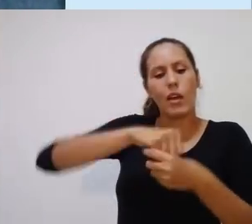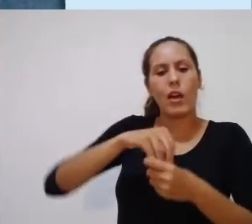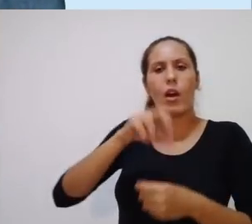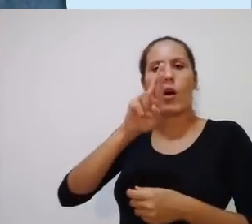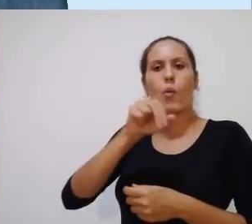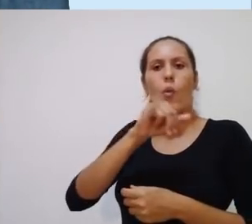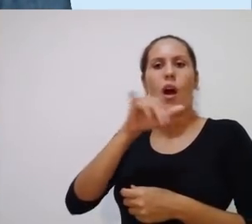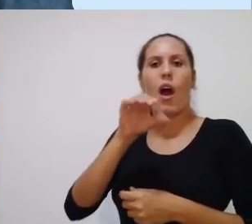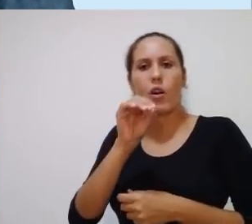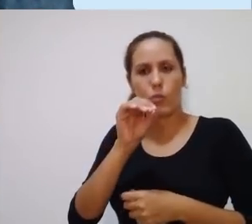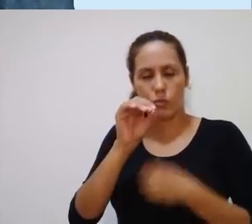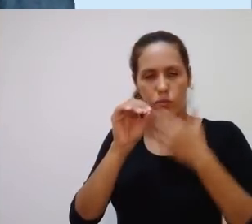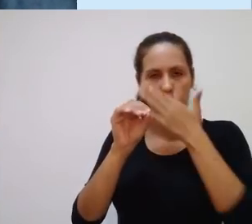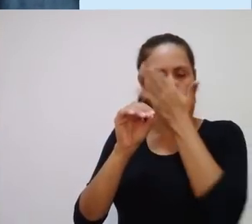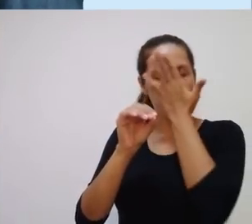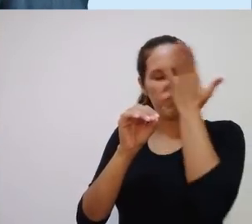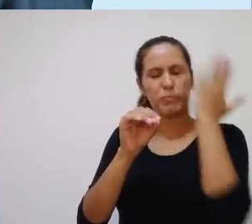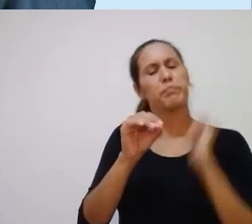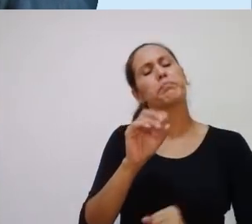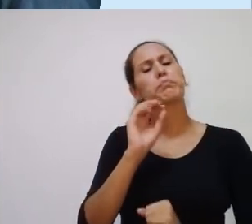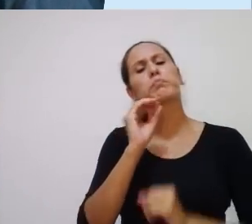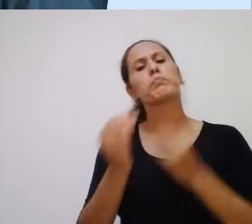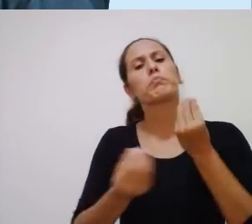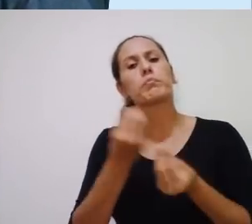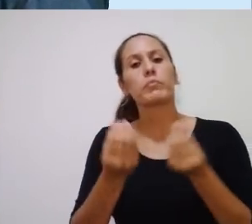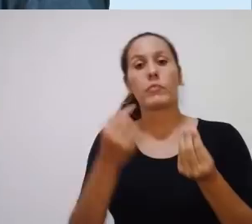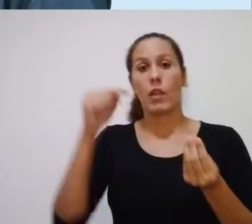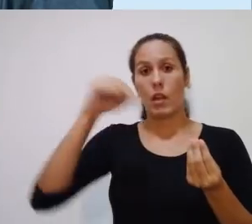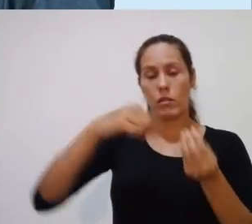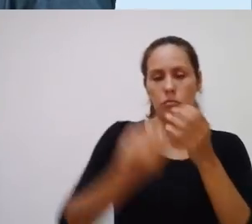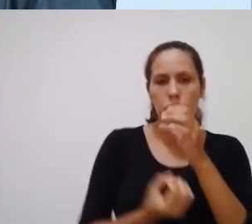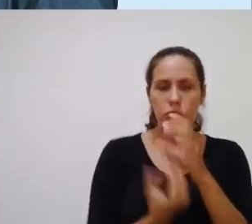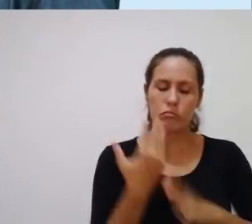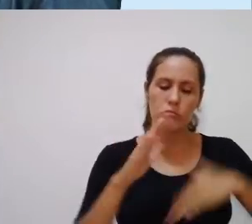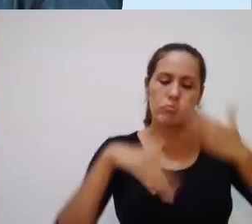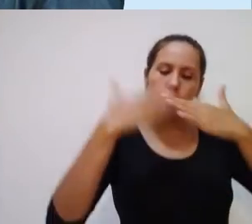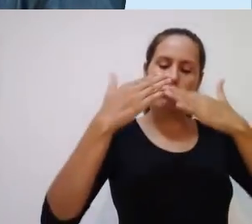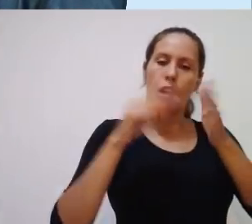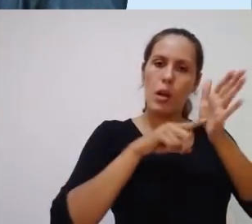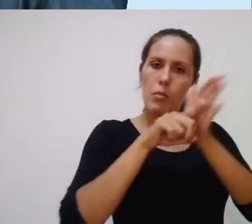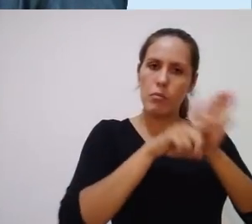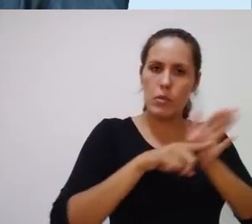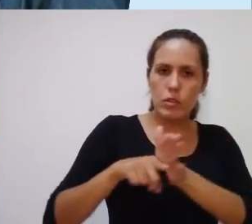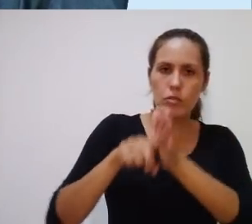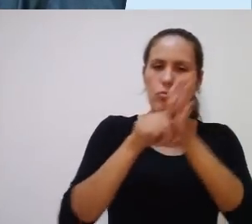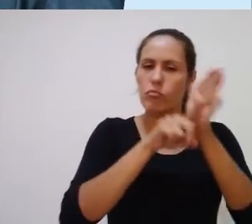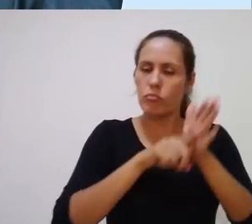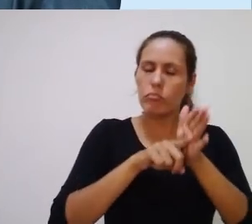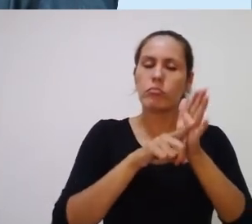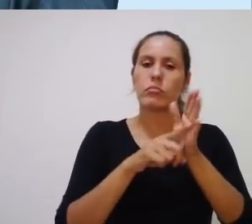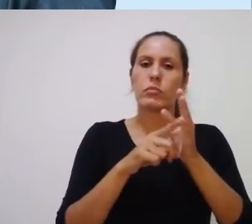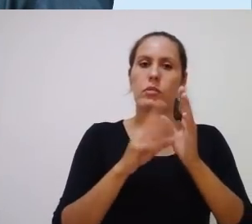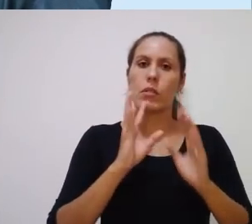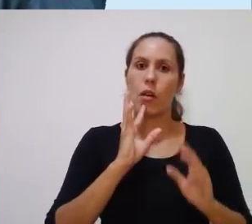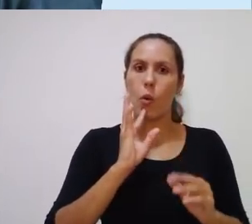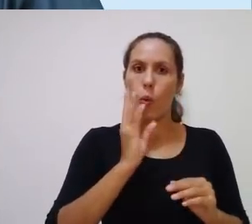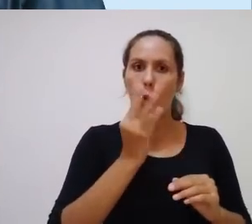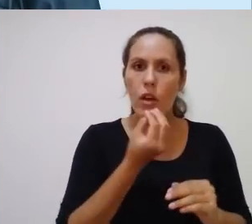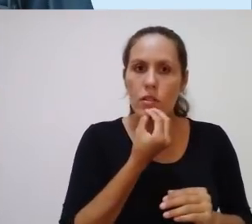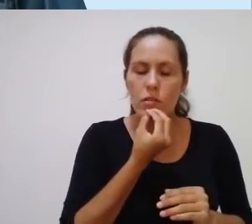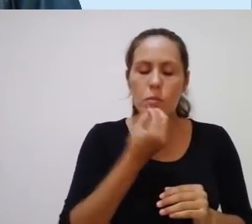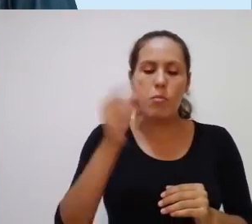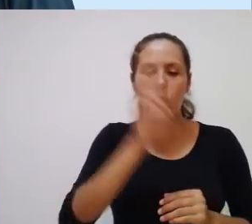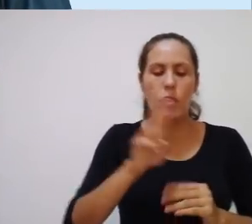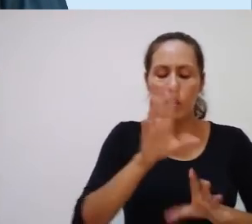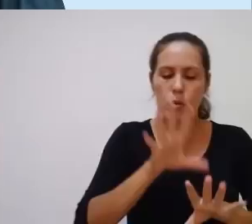desenvolver aquela pesquisa de modo a gerar conhecimento para que seja útil para esse estudante, não é verdade?